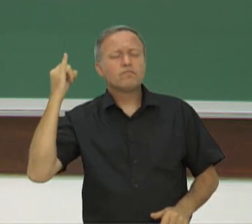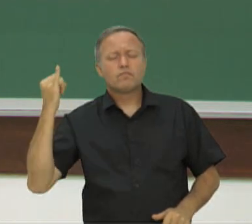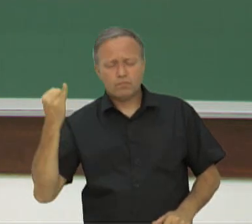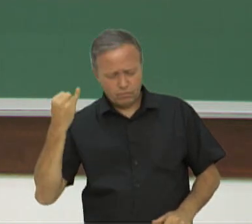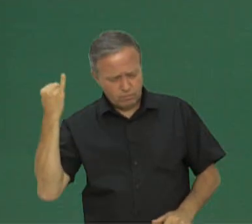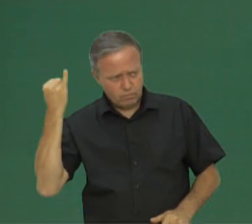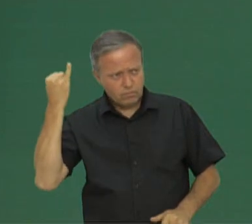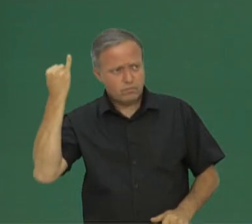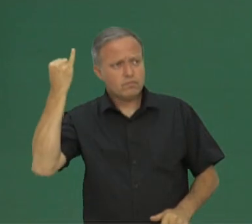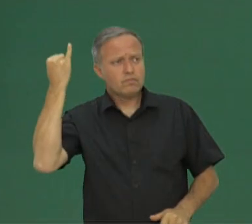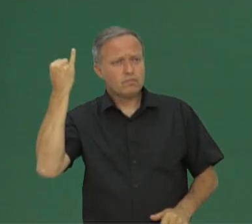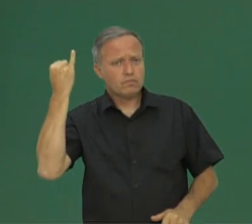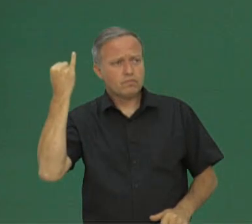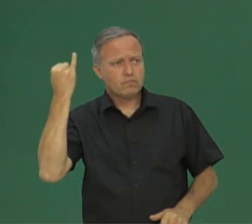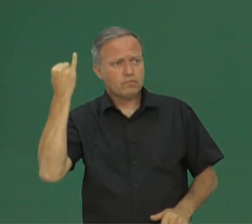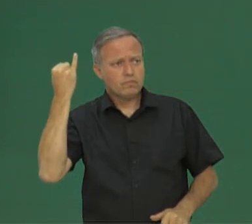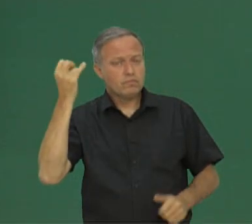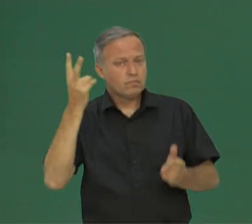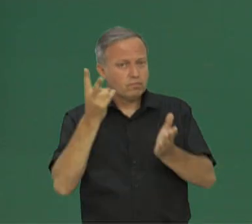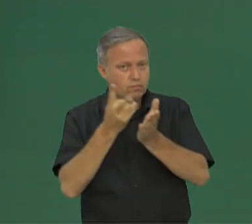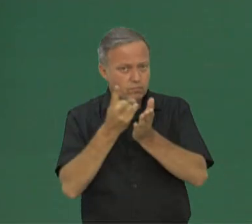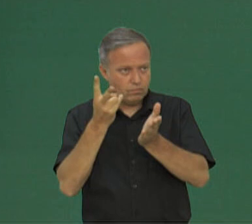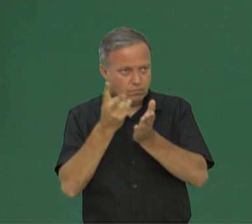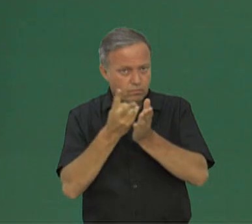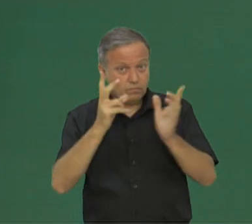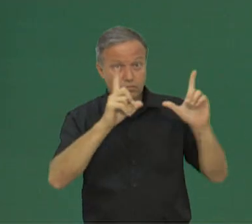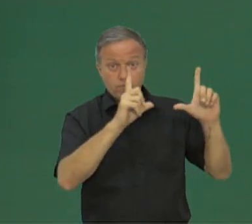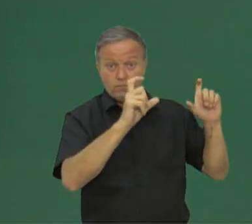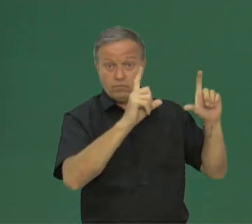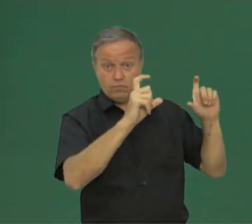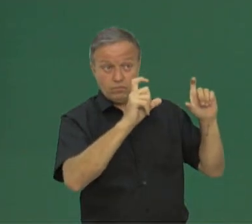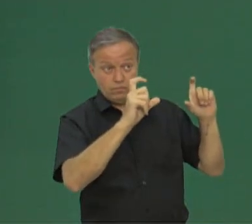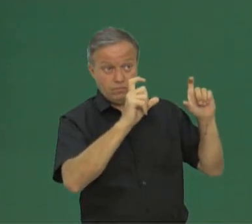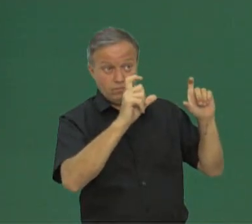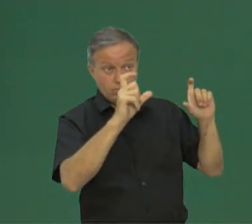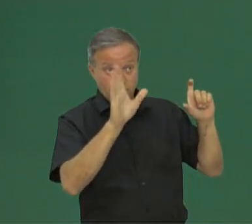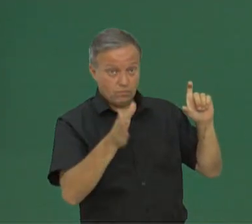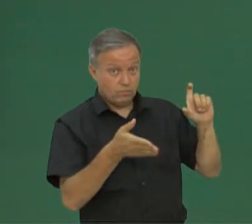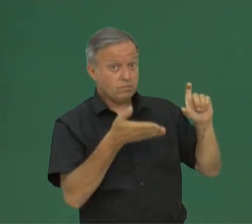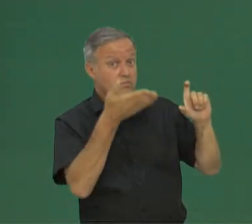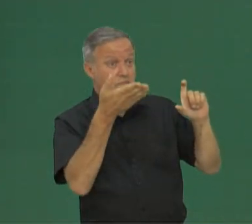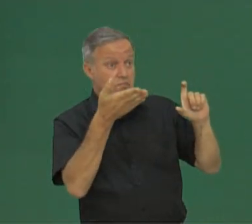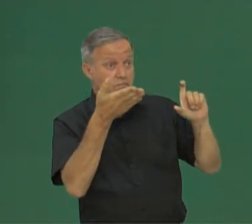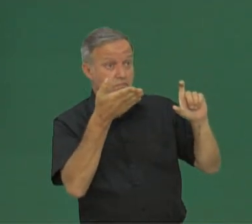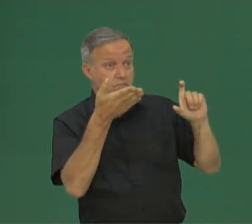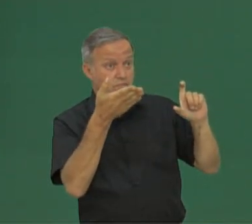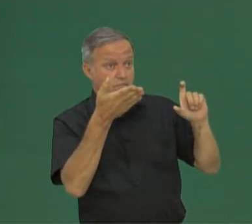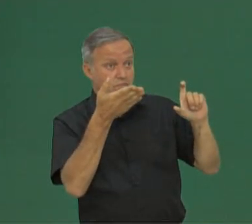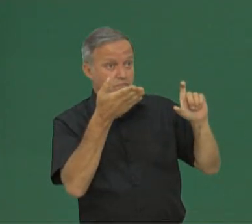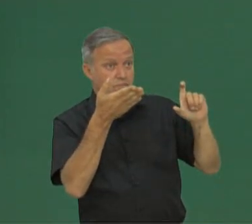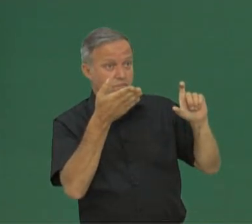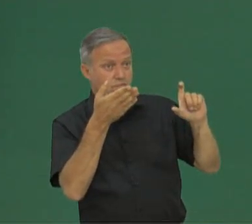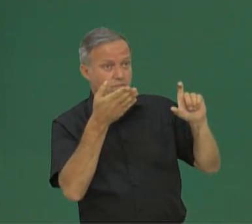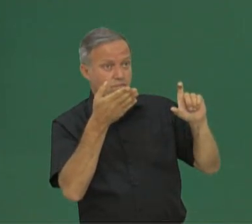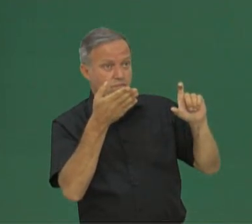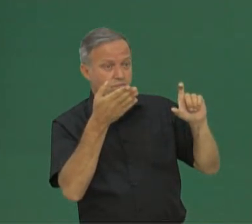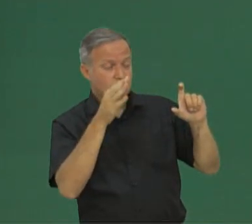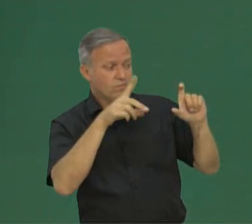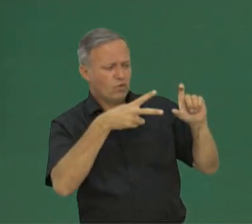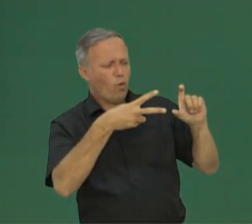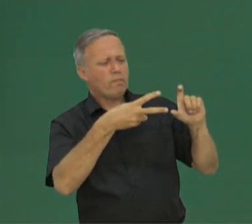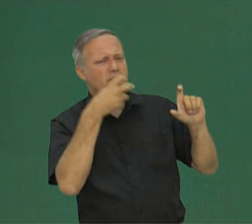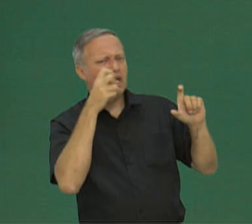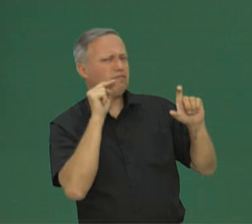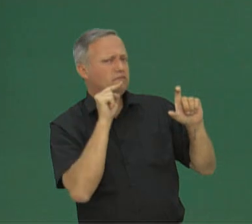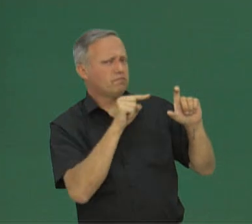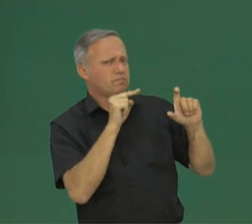importante. Sempre que tiver uma imagem e quando a questão, principalmente quando a questão estiver dizendo observando a imagem,